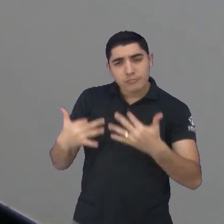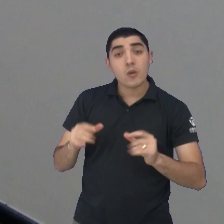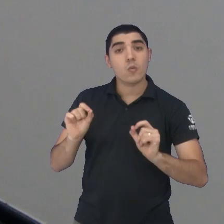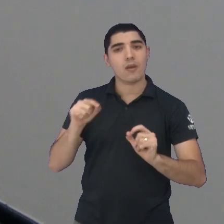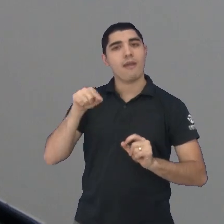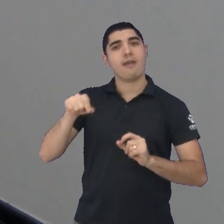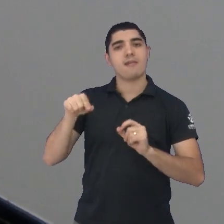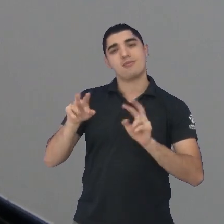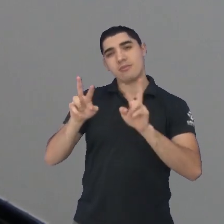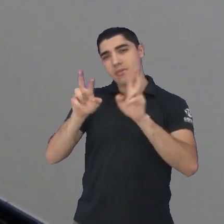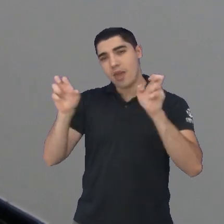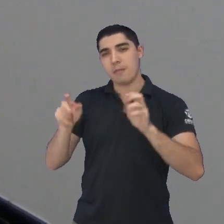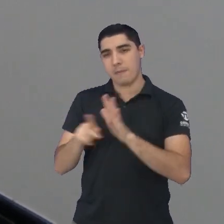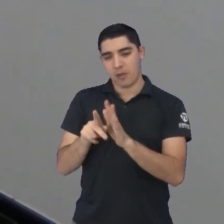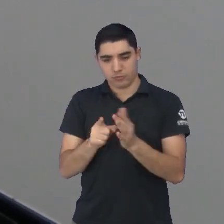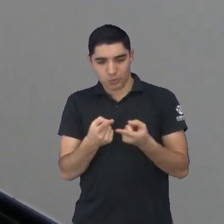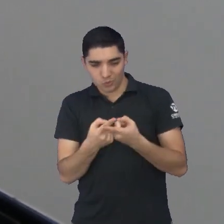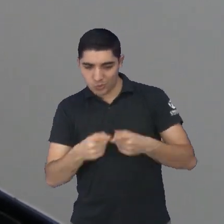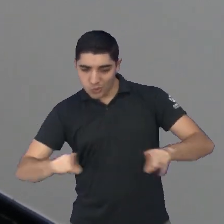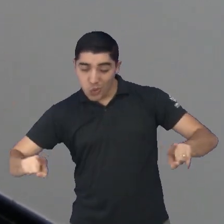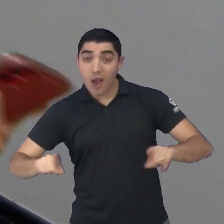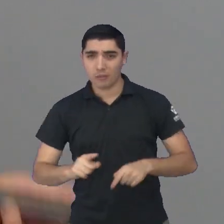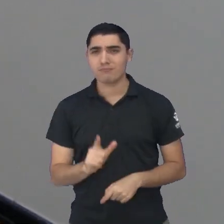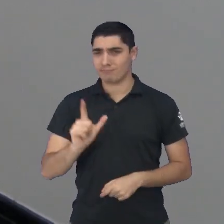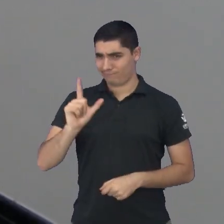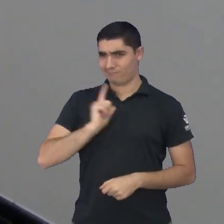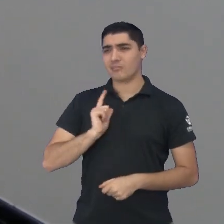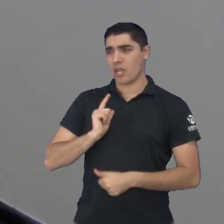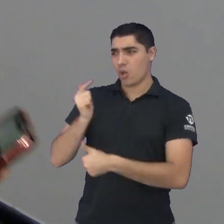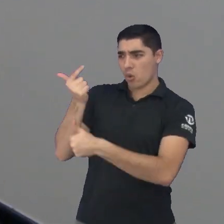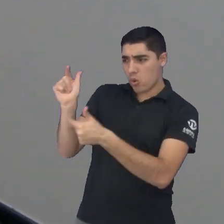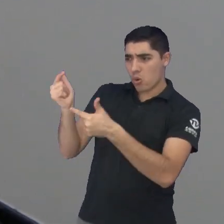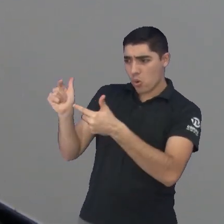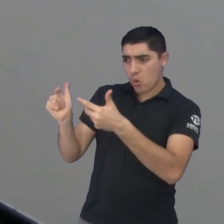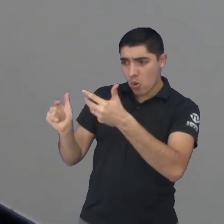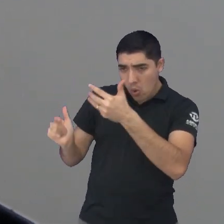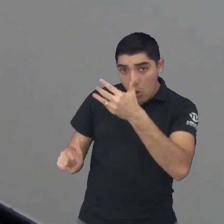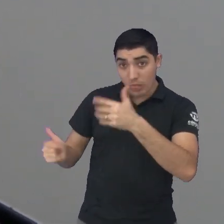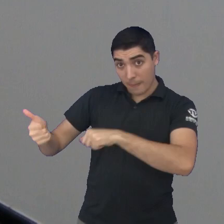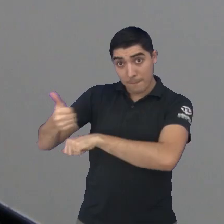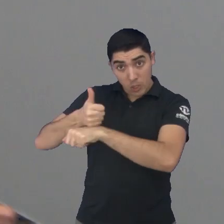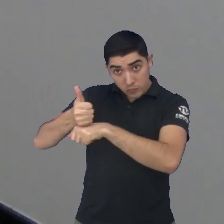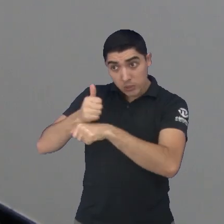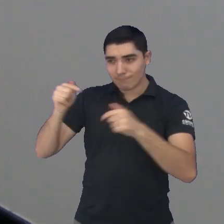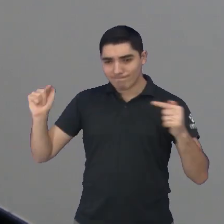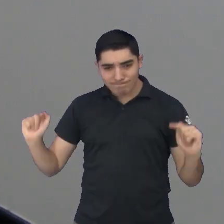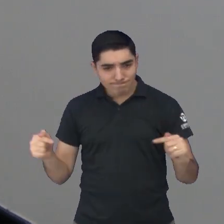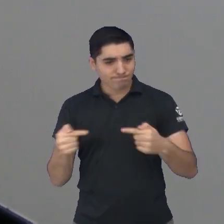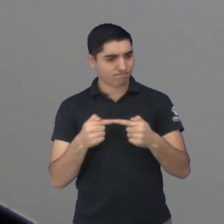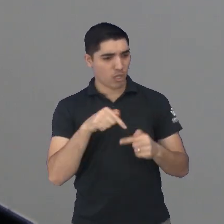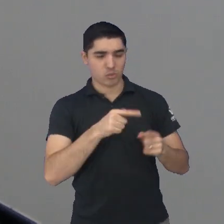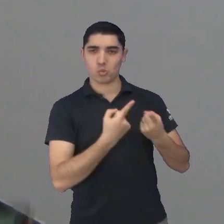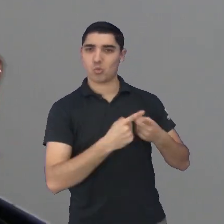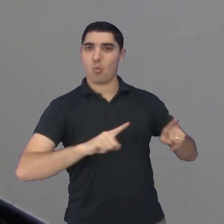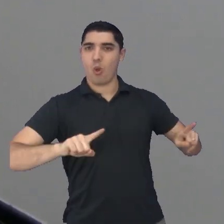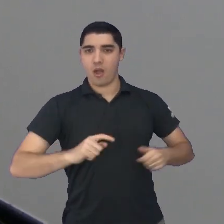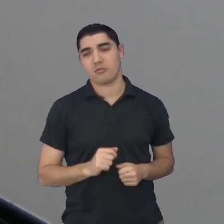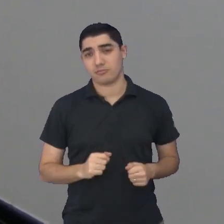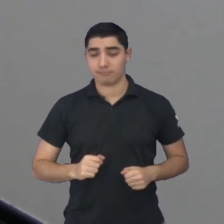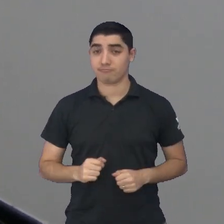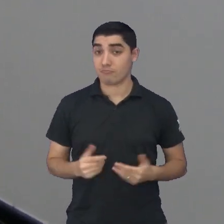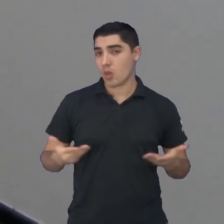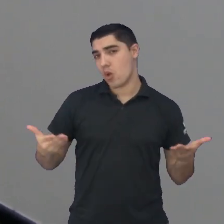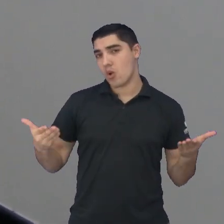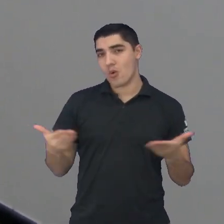mercado do churrasco, né? E existem várias outras profissões, vários outros nichos que são influenciados por esse mercado. E a gente vai